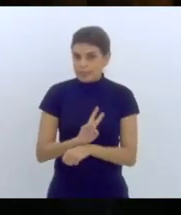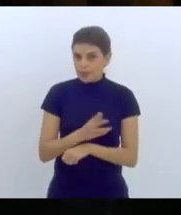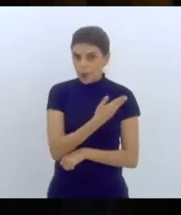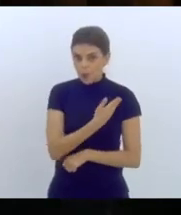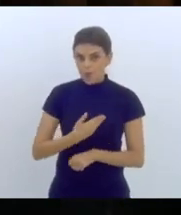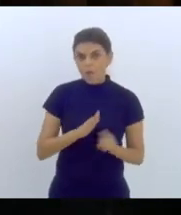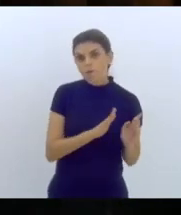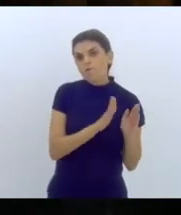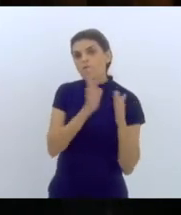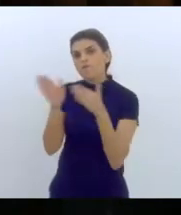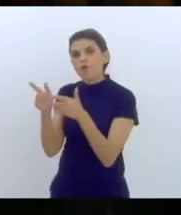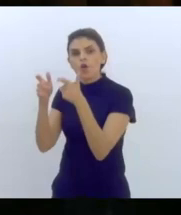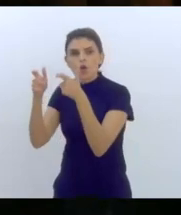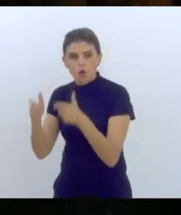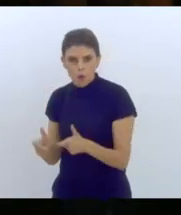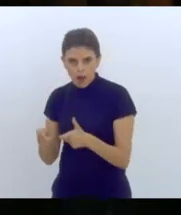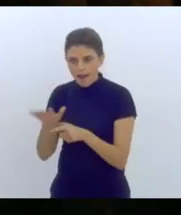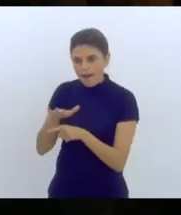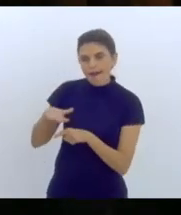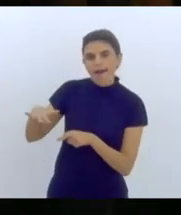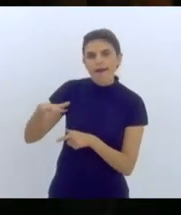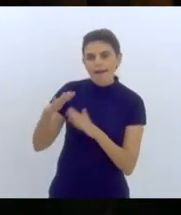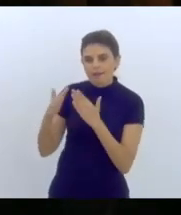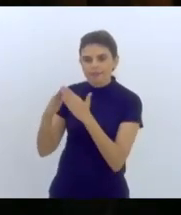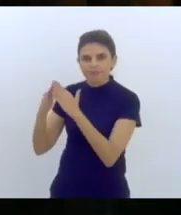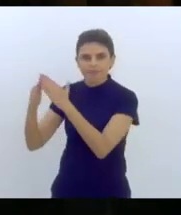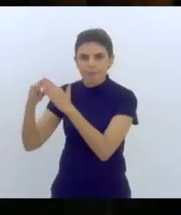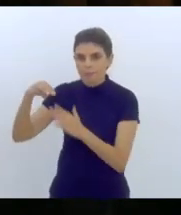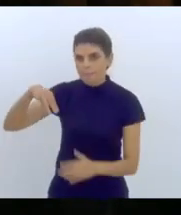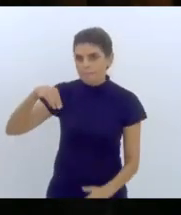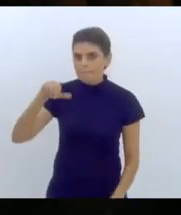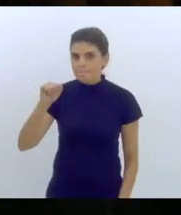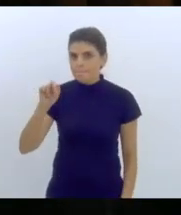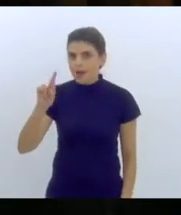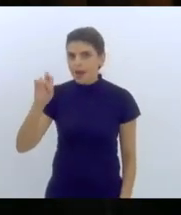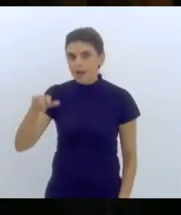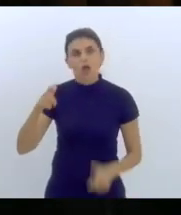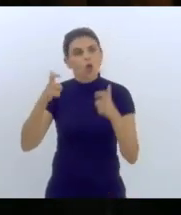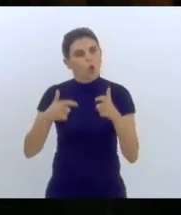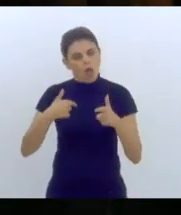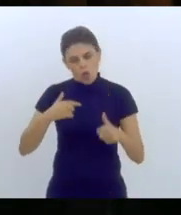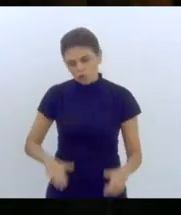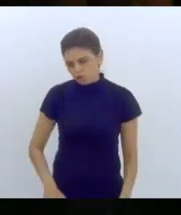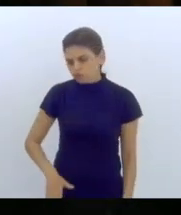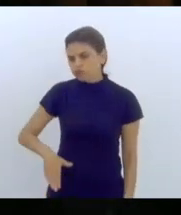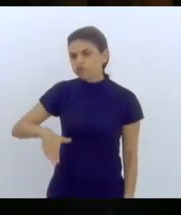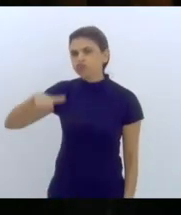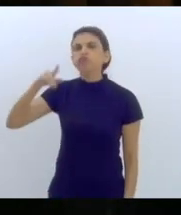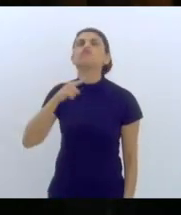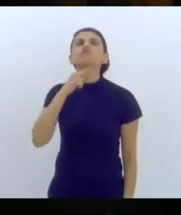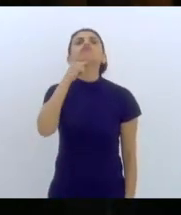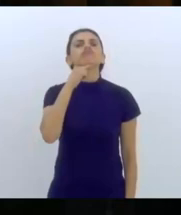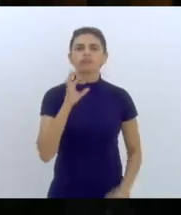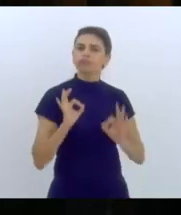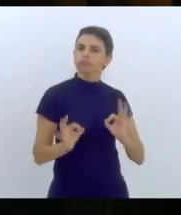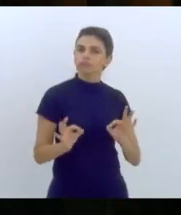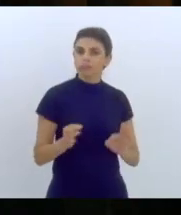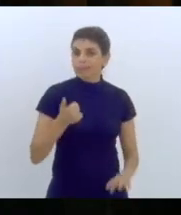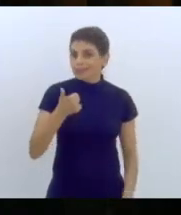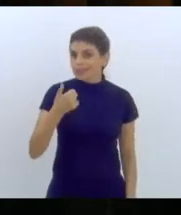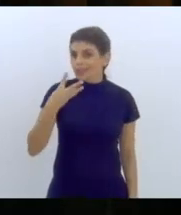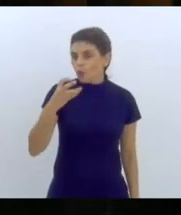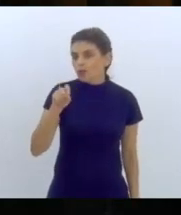ao complexo de favelas da Maré, de onde sou cria com muito orgulho, de cabeça erguida. São 140